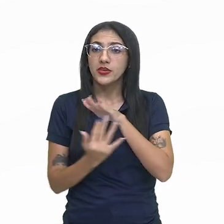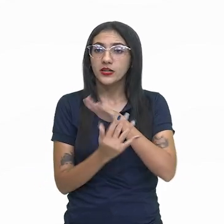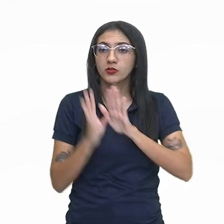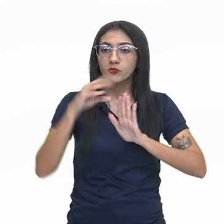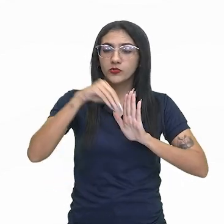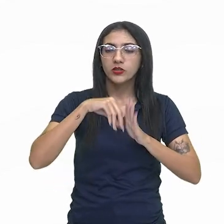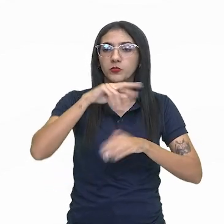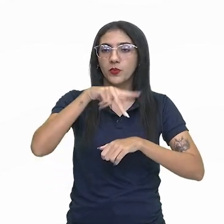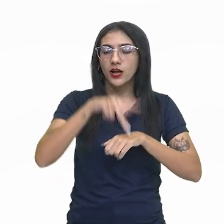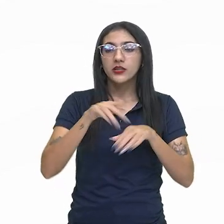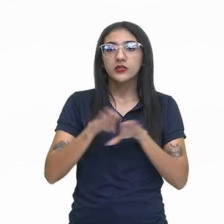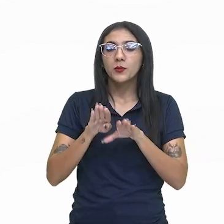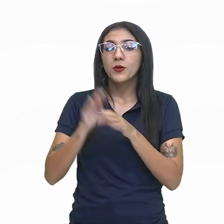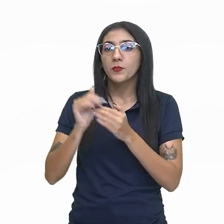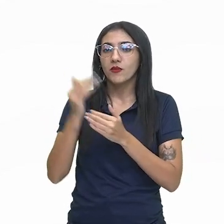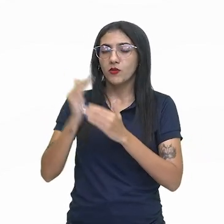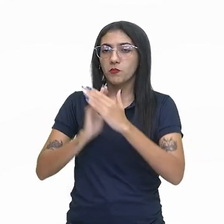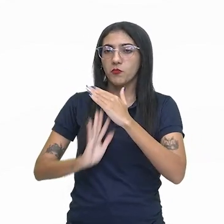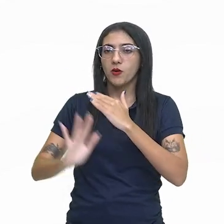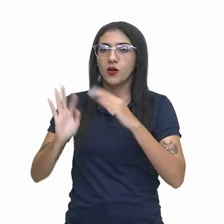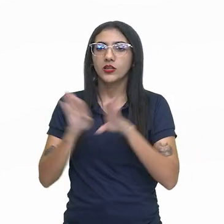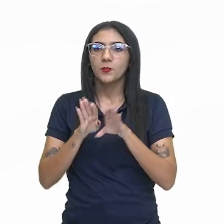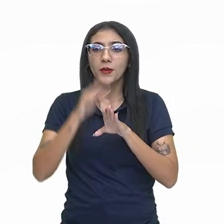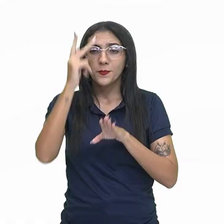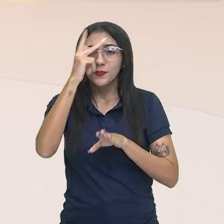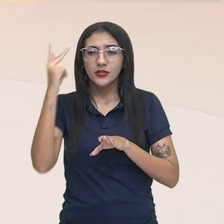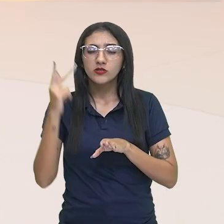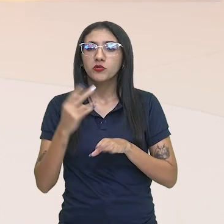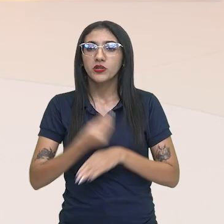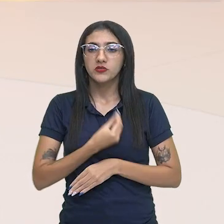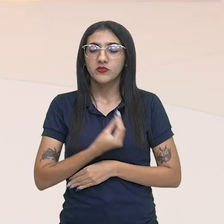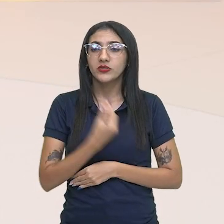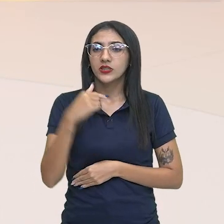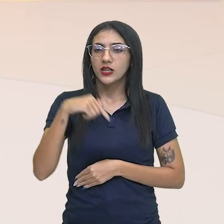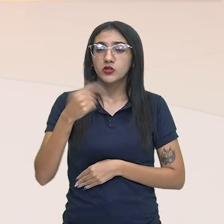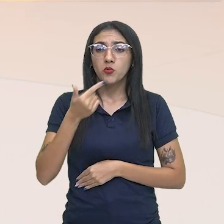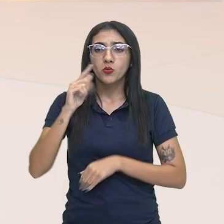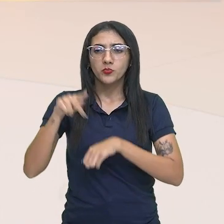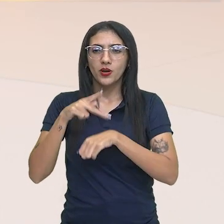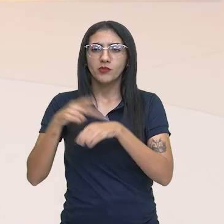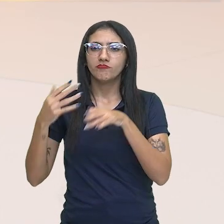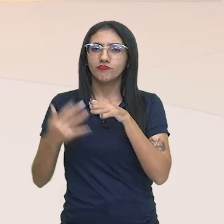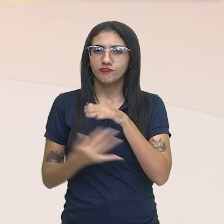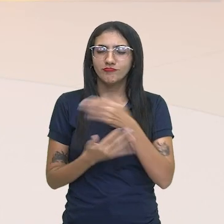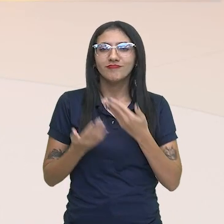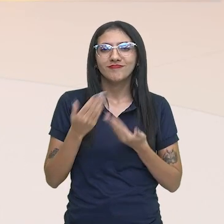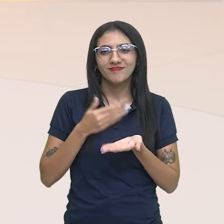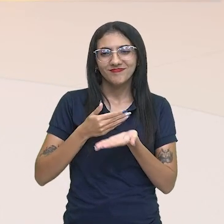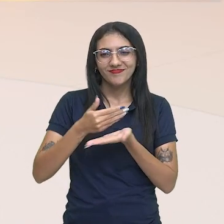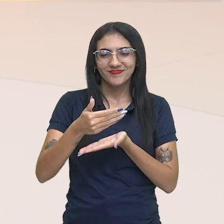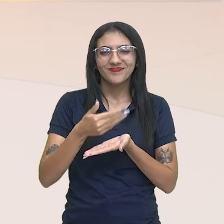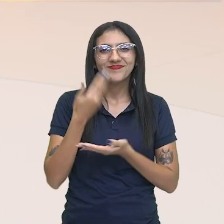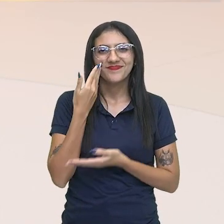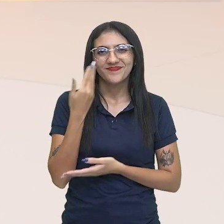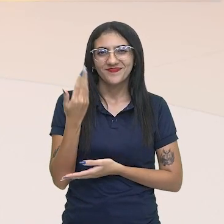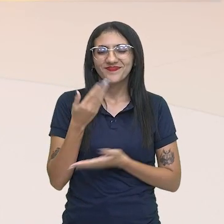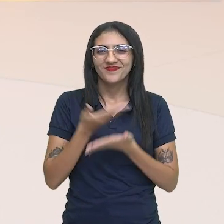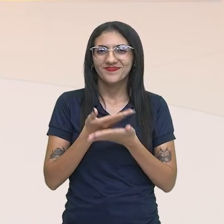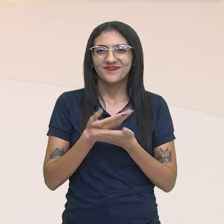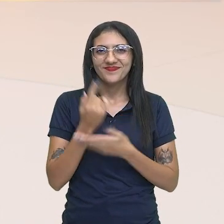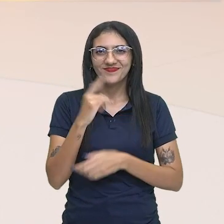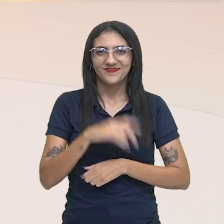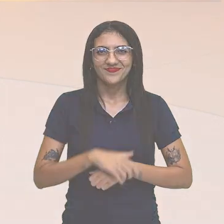nacionais, internacionais e os refugiados. Então, esse é o detalhamento da nossa aula e vamos aí a mais uma aula